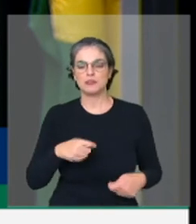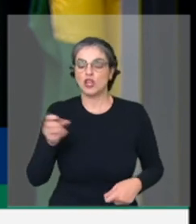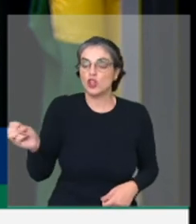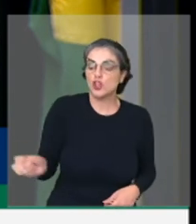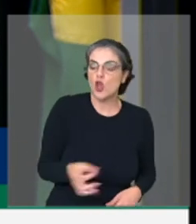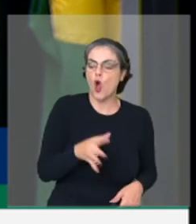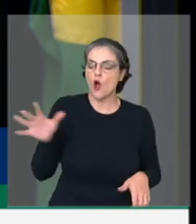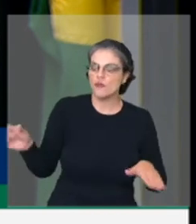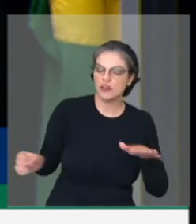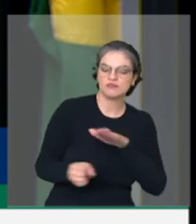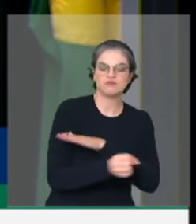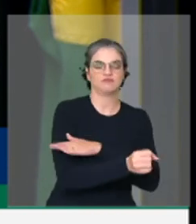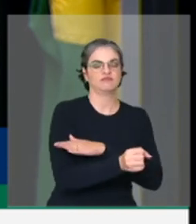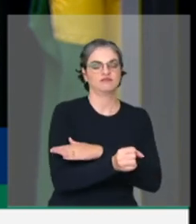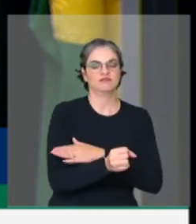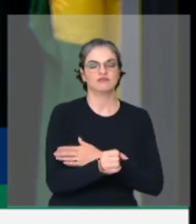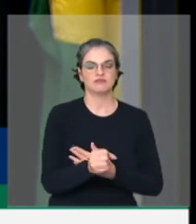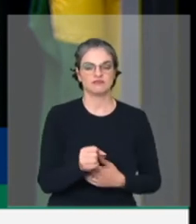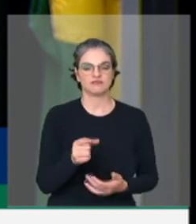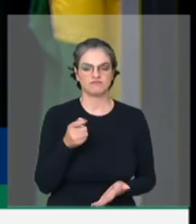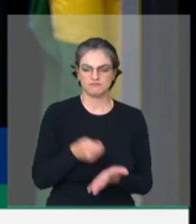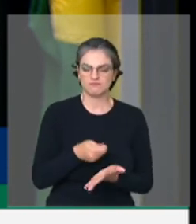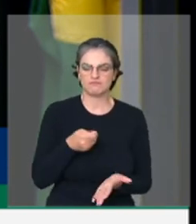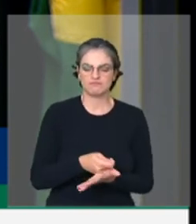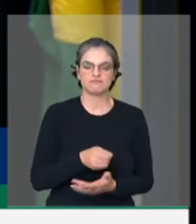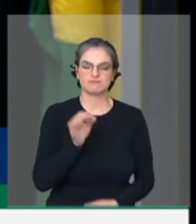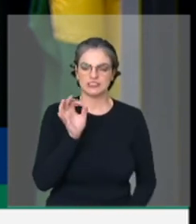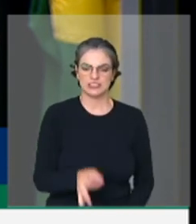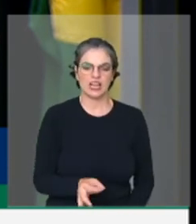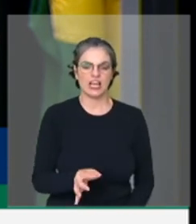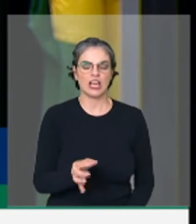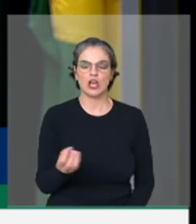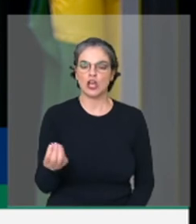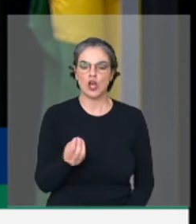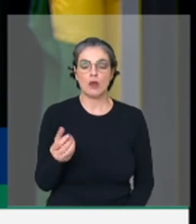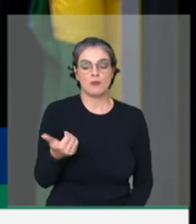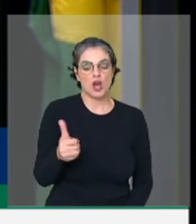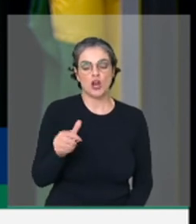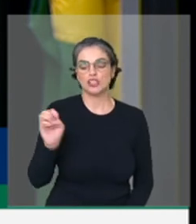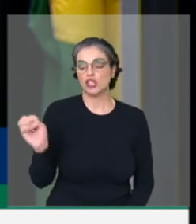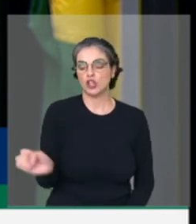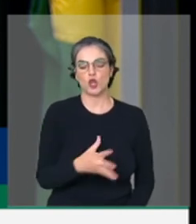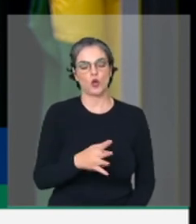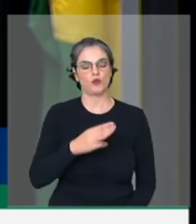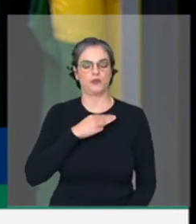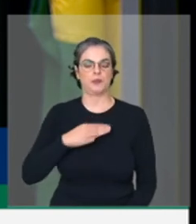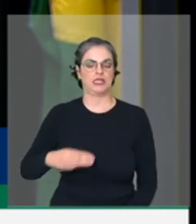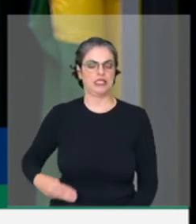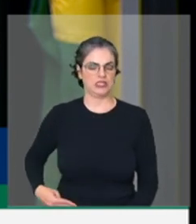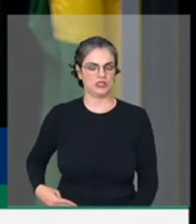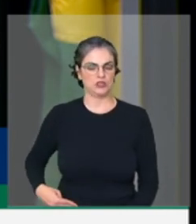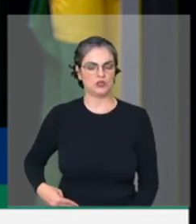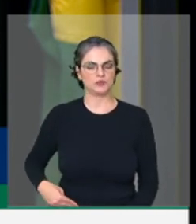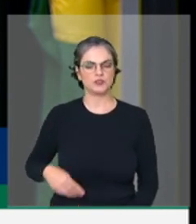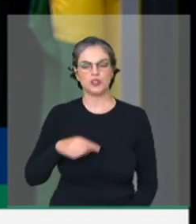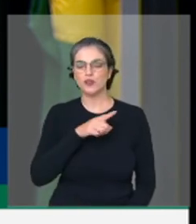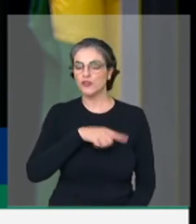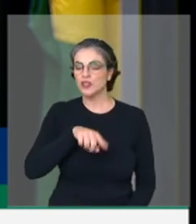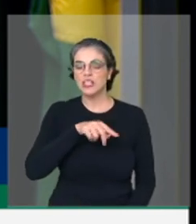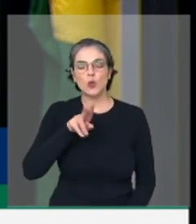nomeação, convocada e feita, de 11 novos ministros. Vocês